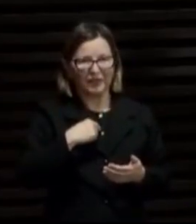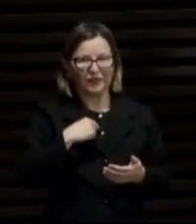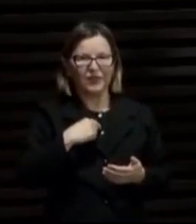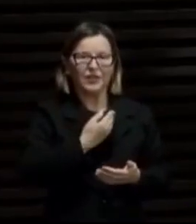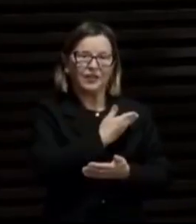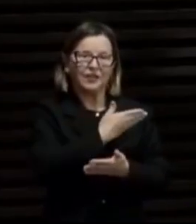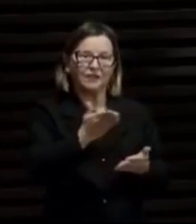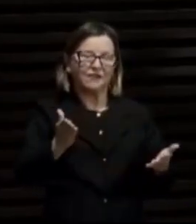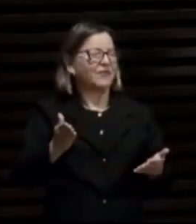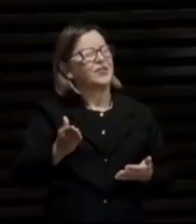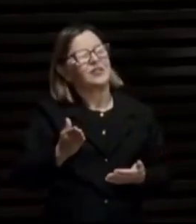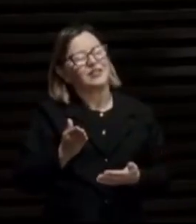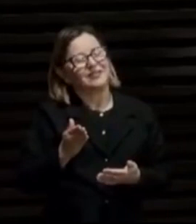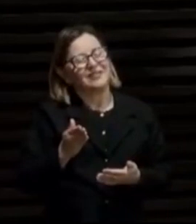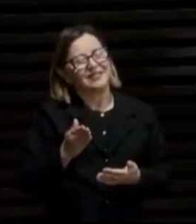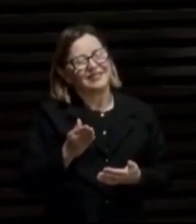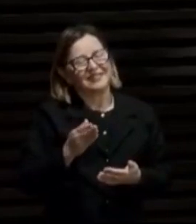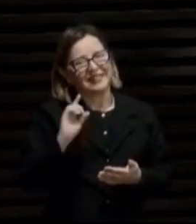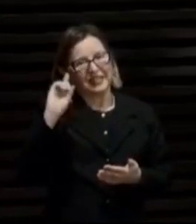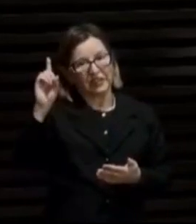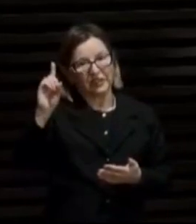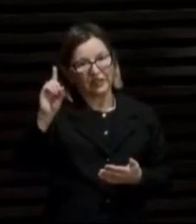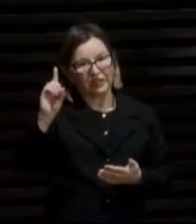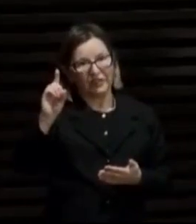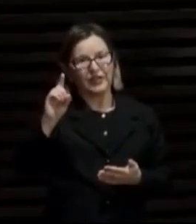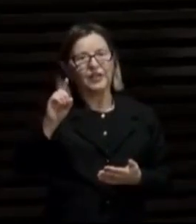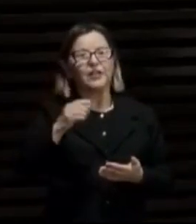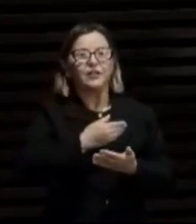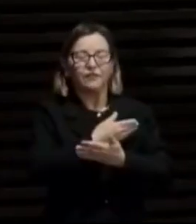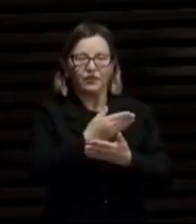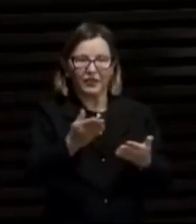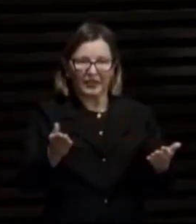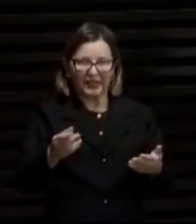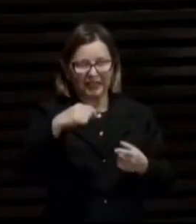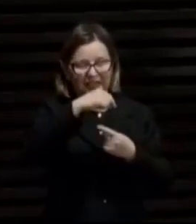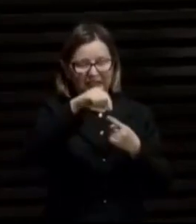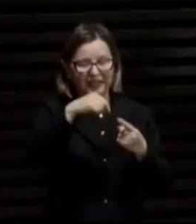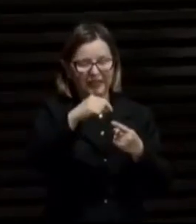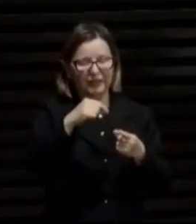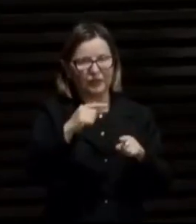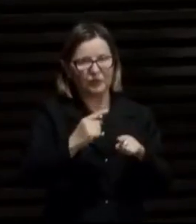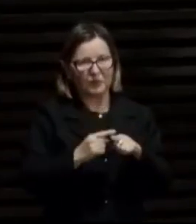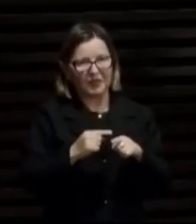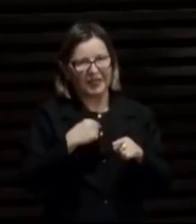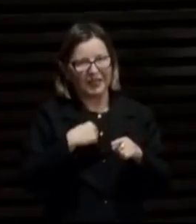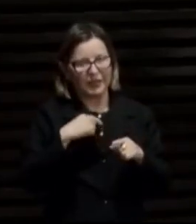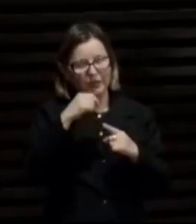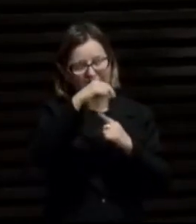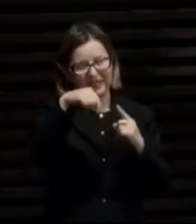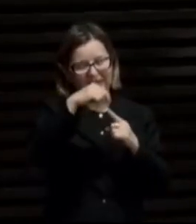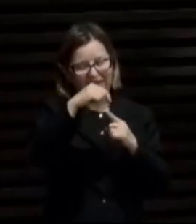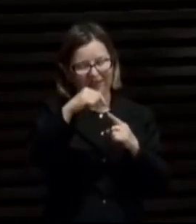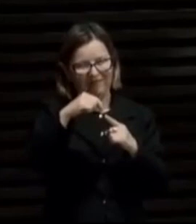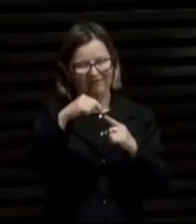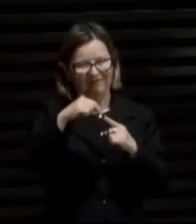Deus. Portanto, vós sereis santos, porque eu sou santo.